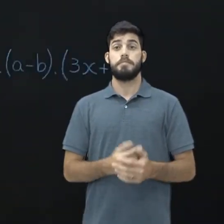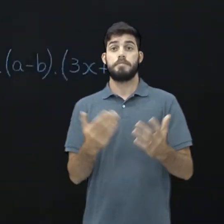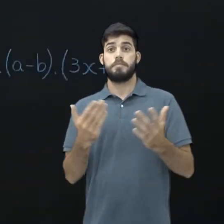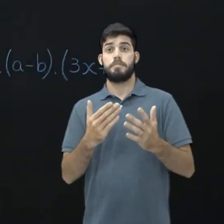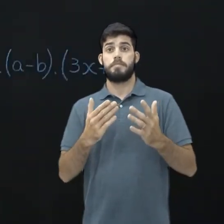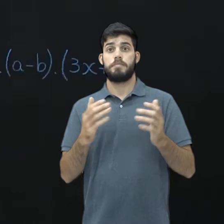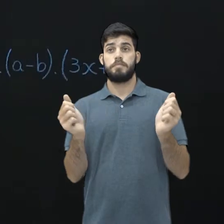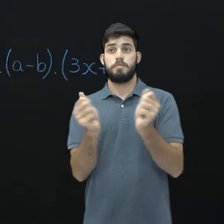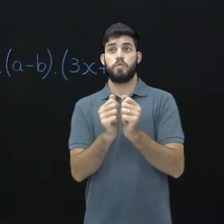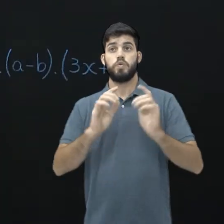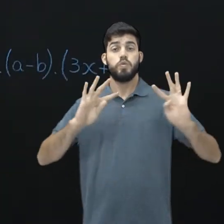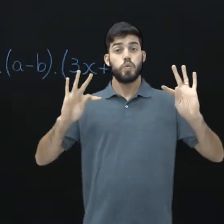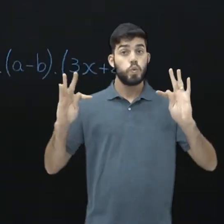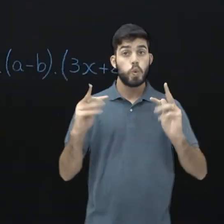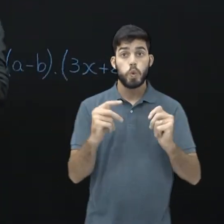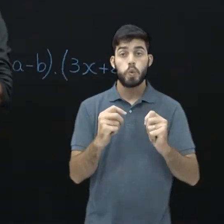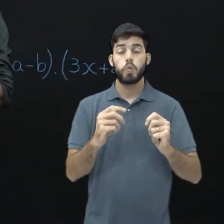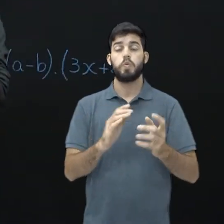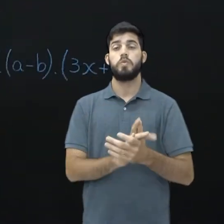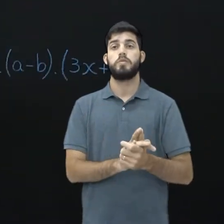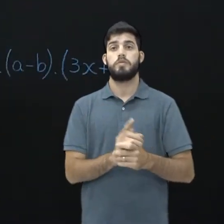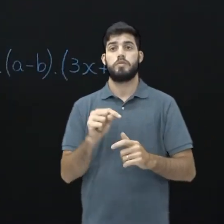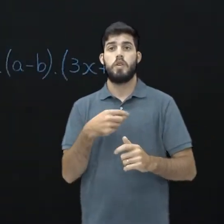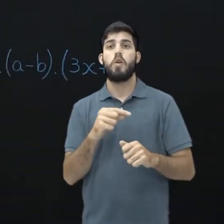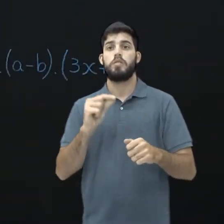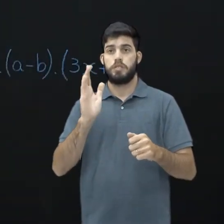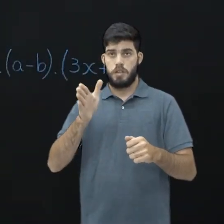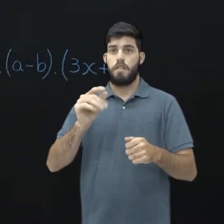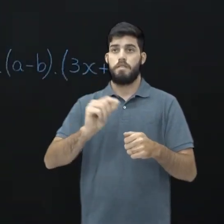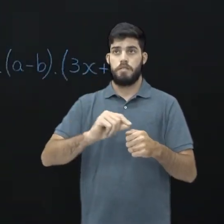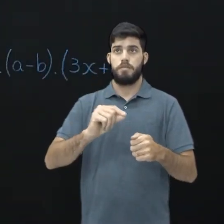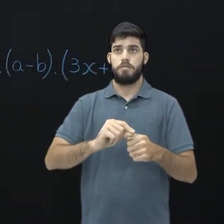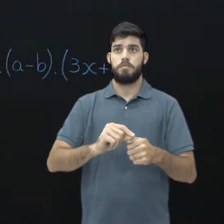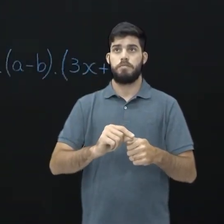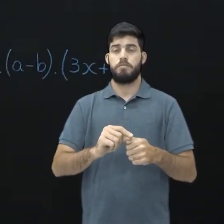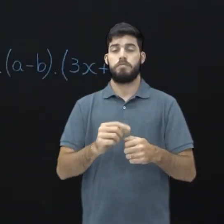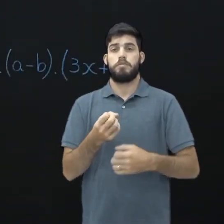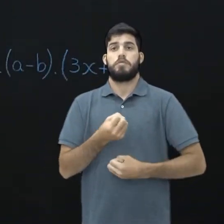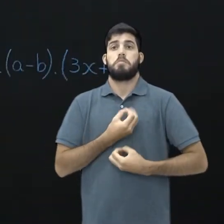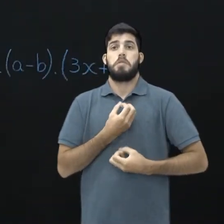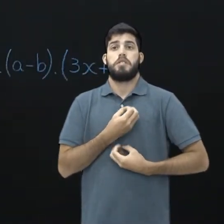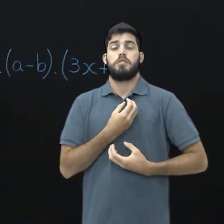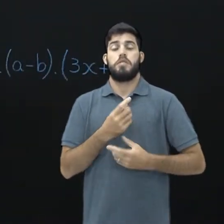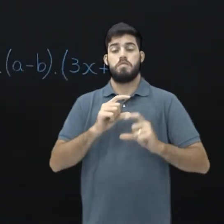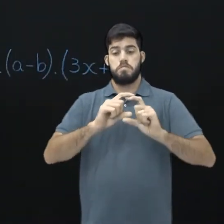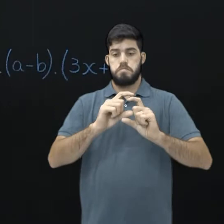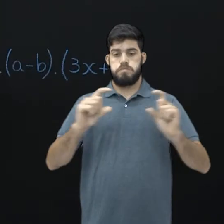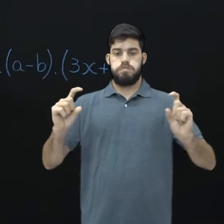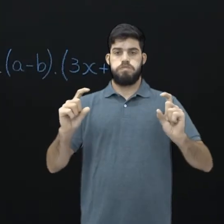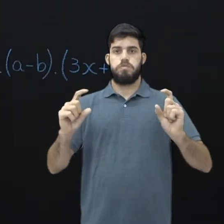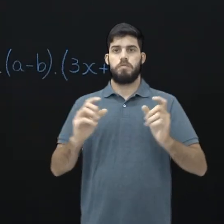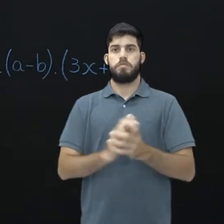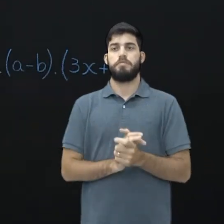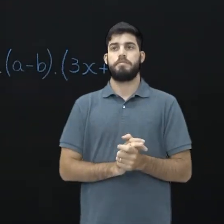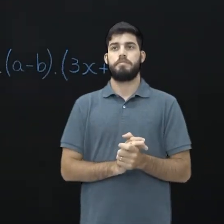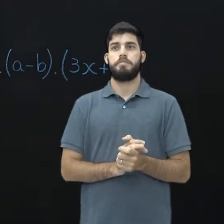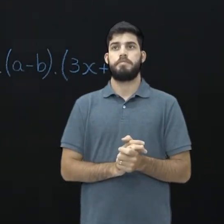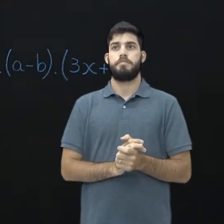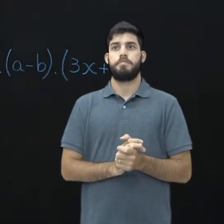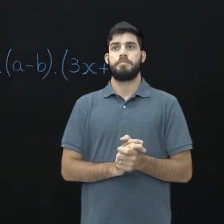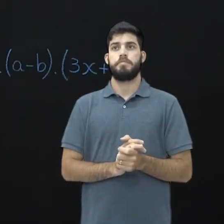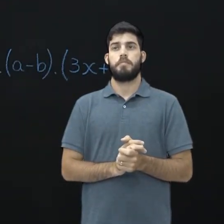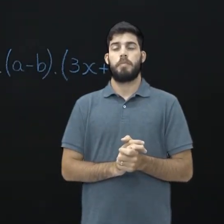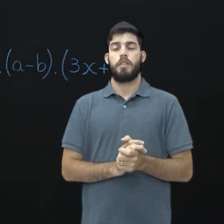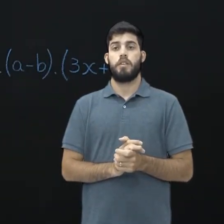juntando essas duas fatorações que nós fizemos para uma mesma expressão algébrica, o que acontece? Eu vou pegar então a